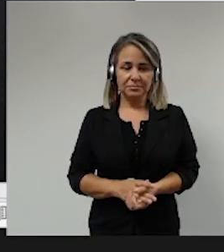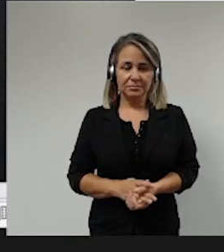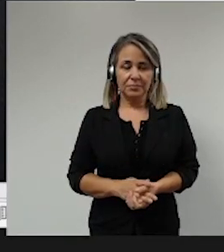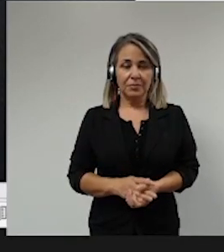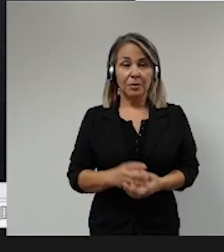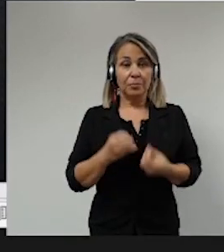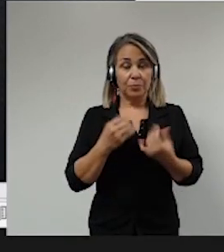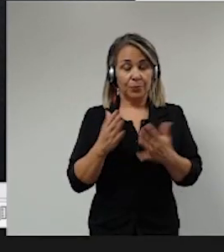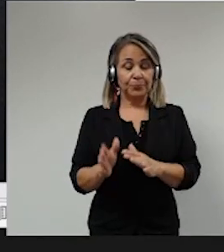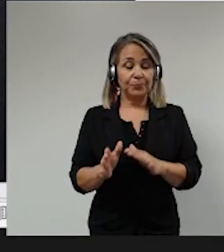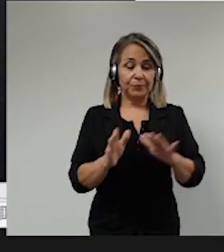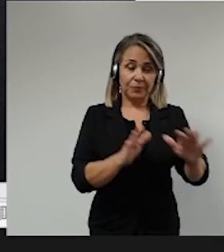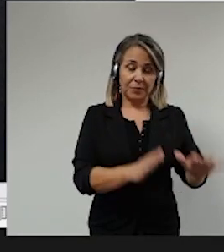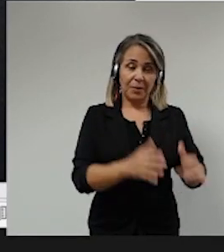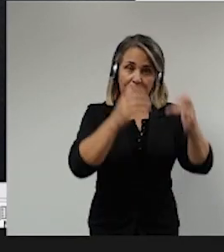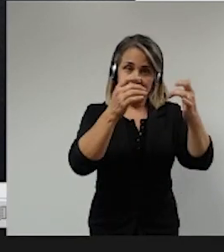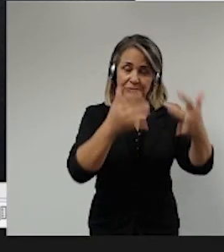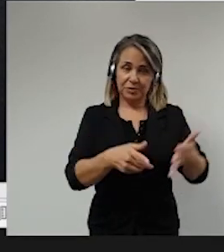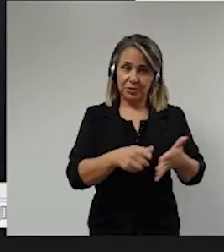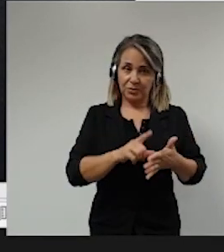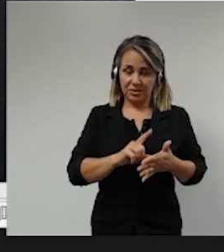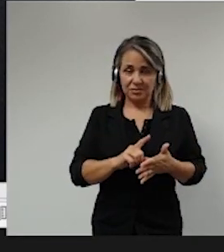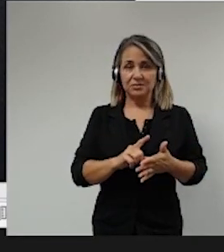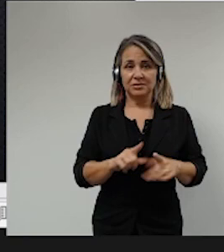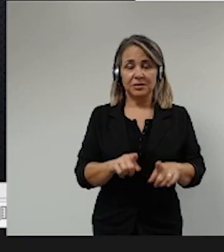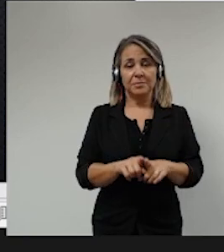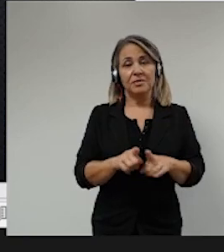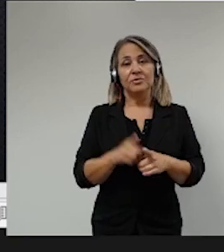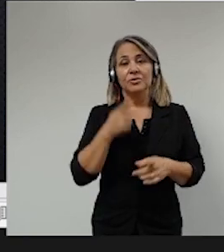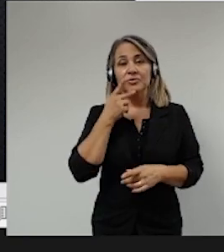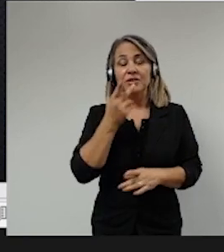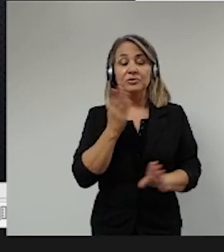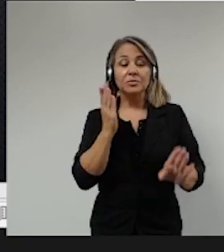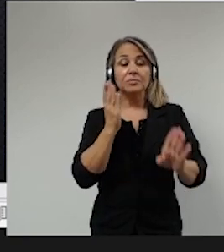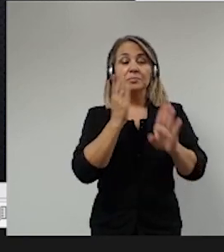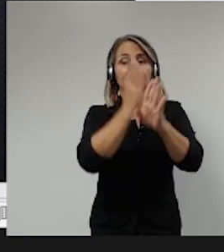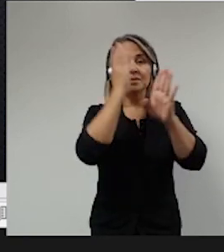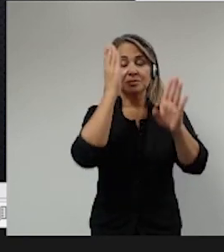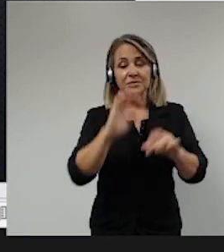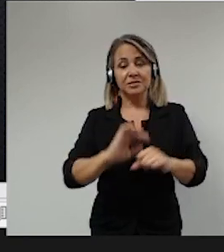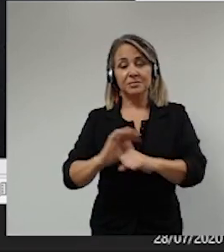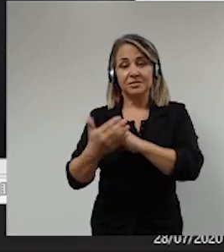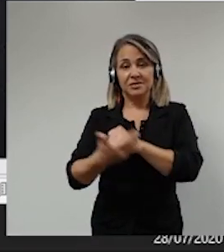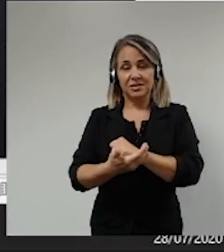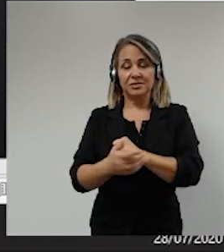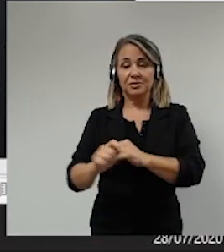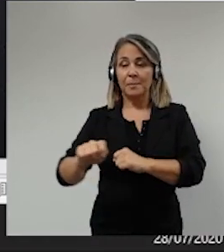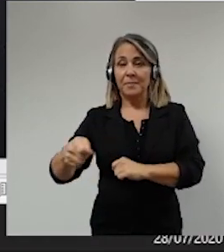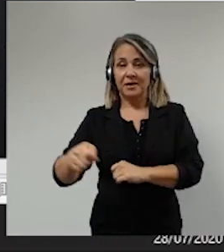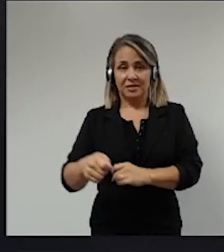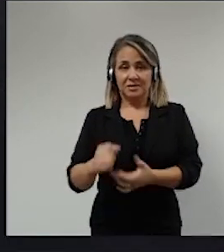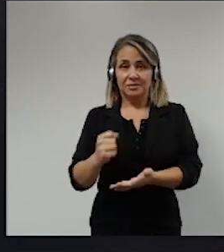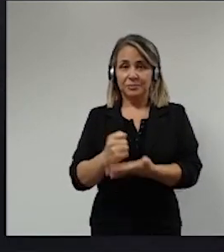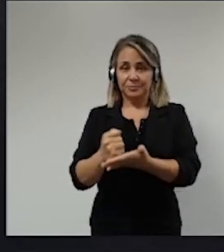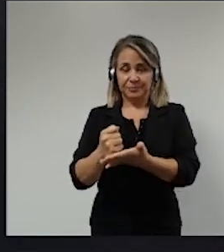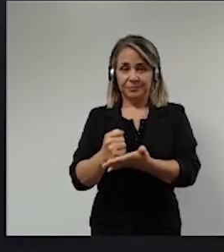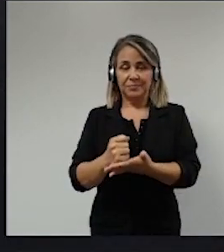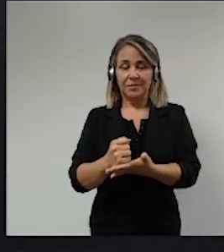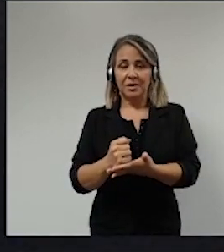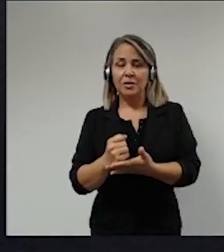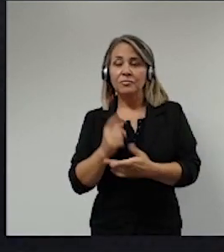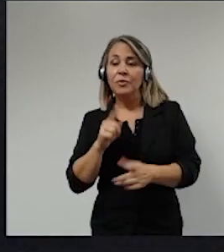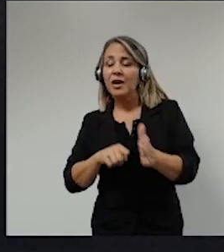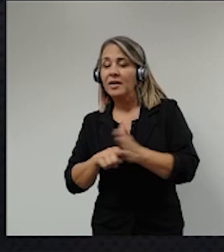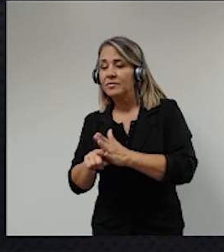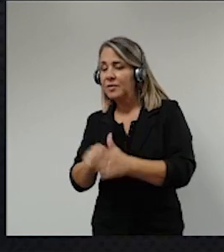Bom, como o Wander disse, eu vou falar um pouquinho sobre o impacto da pandemia nas marcas. E a primeira coisa que eu vou fazer é analisar os números